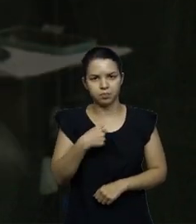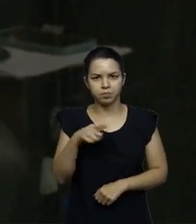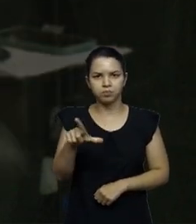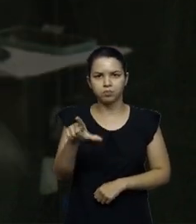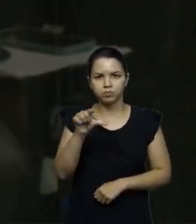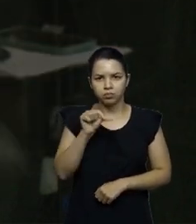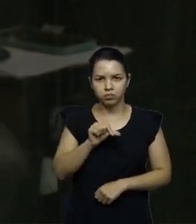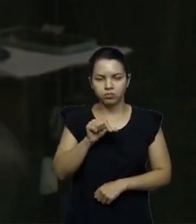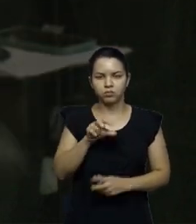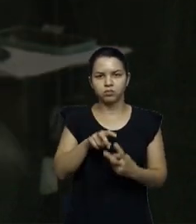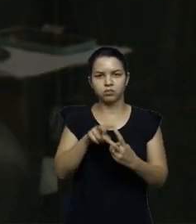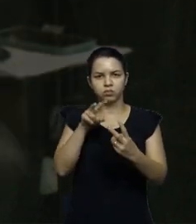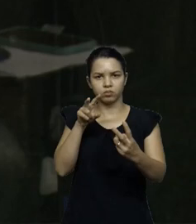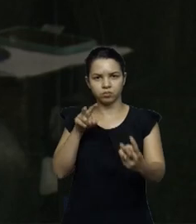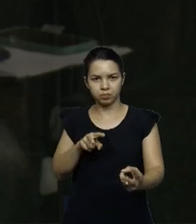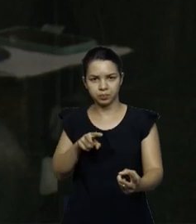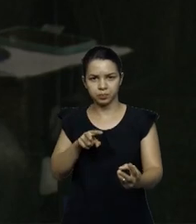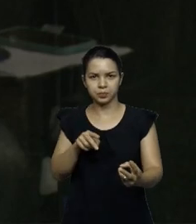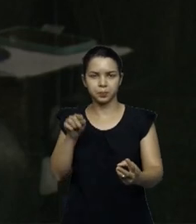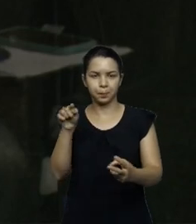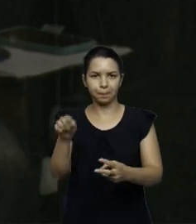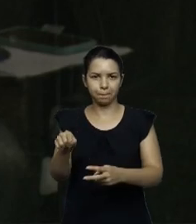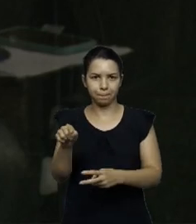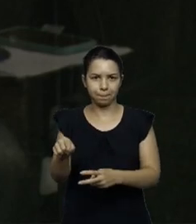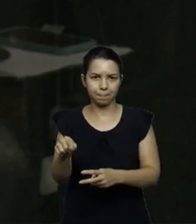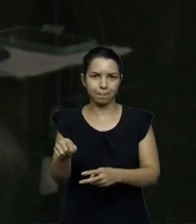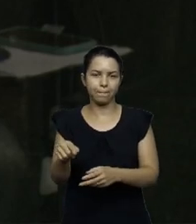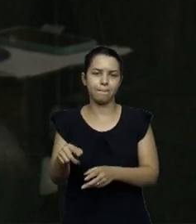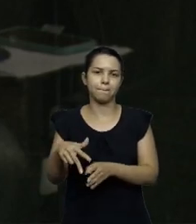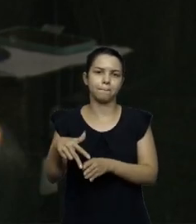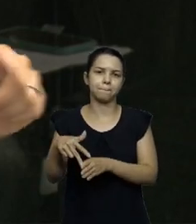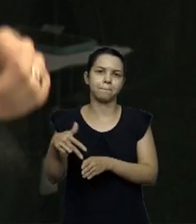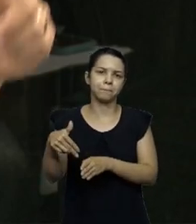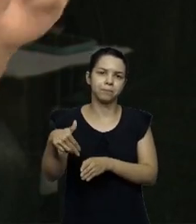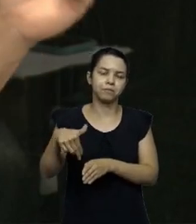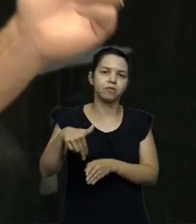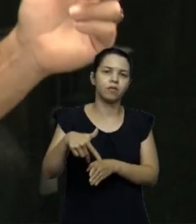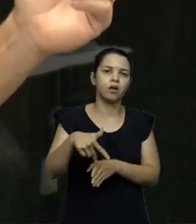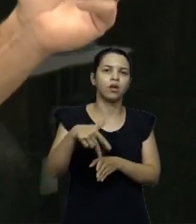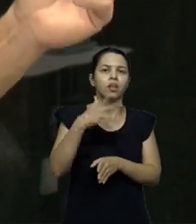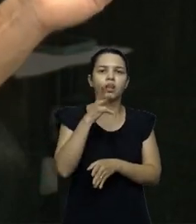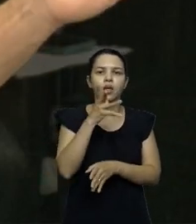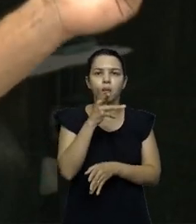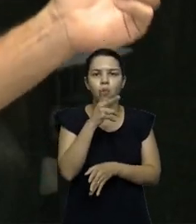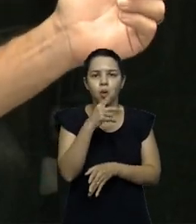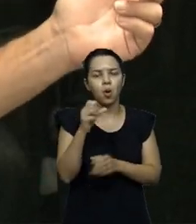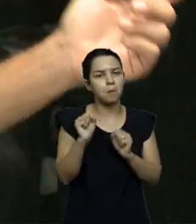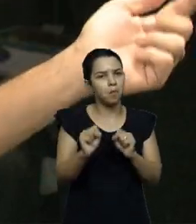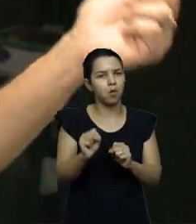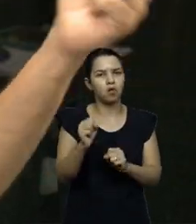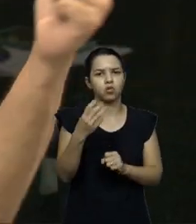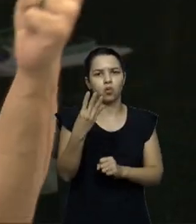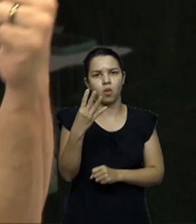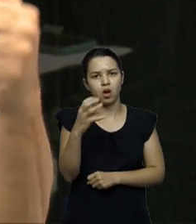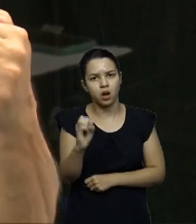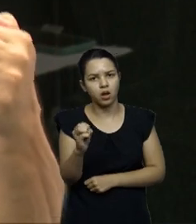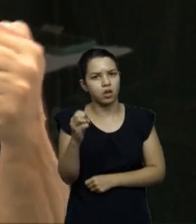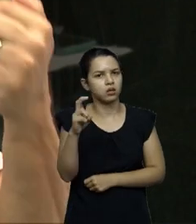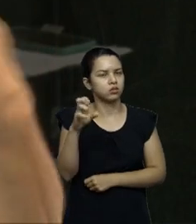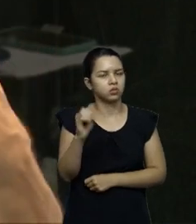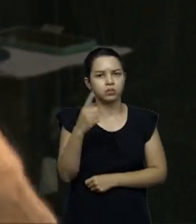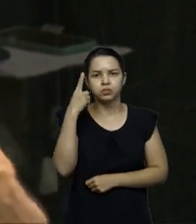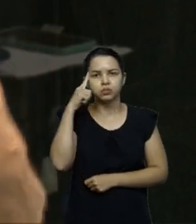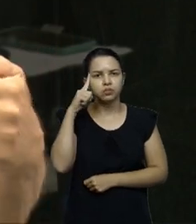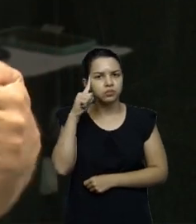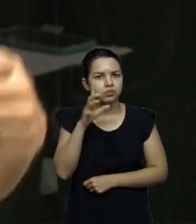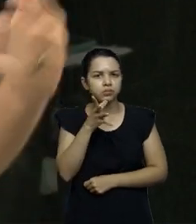vai através da mula de Nossa Senhora cavalgando para chegar à gerência que pode levar 30 40 50 dias e eu devo